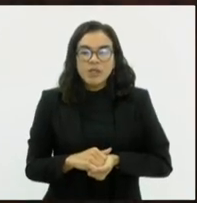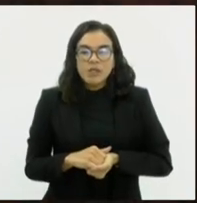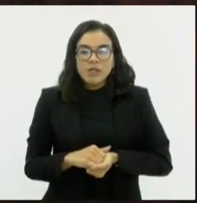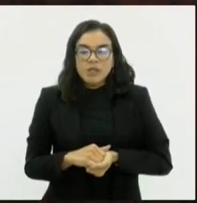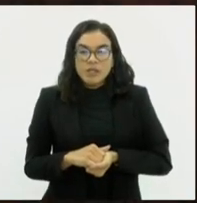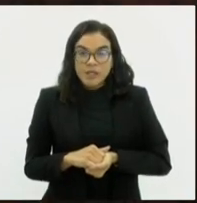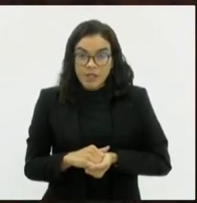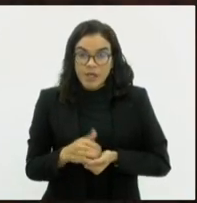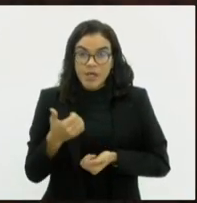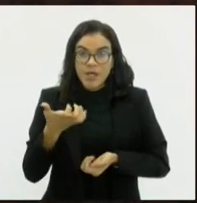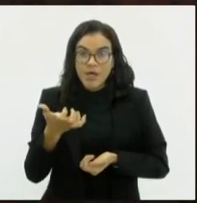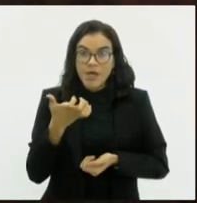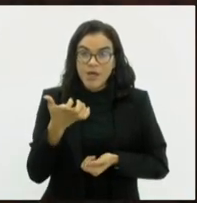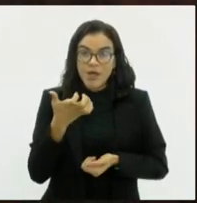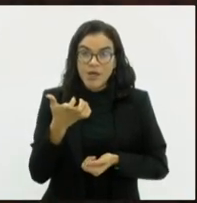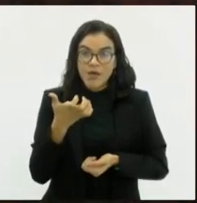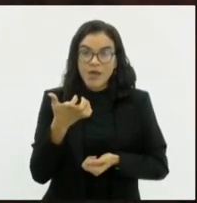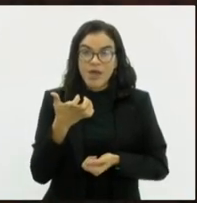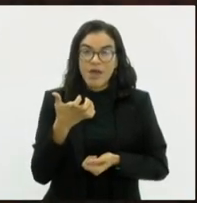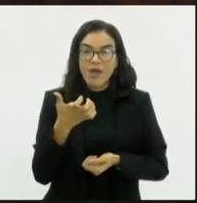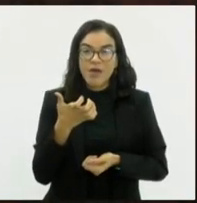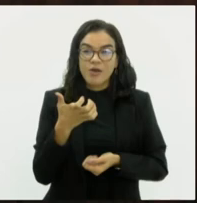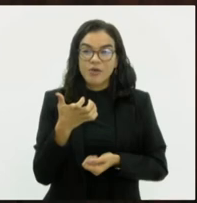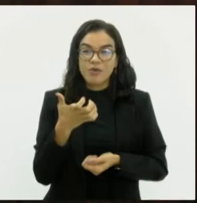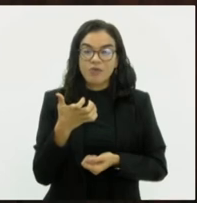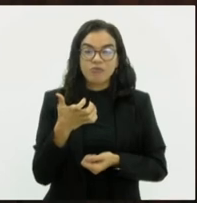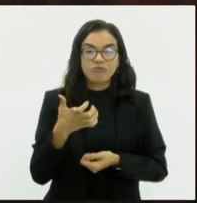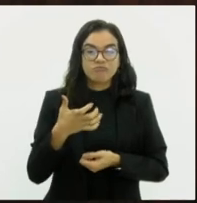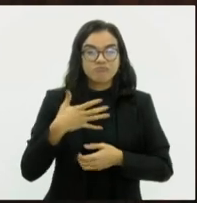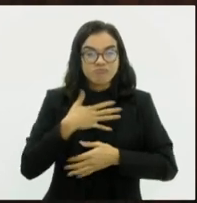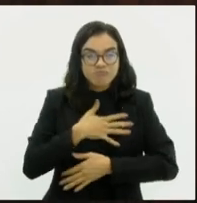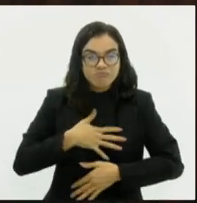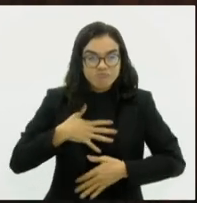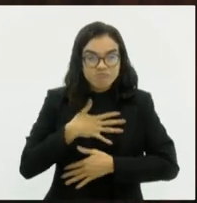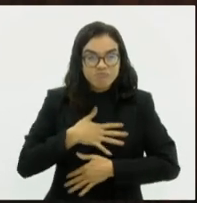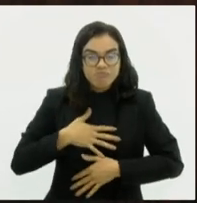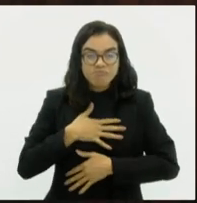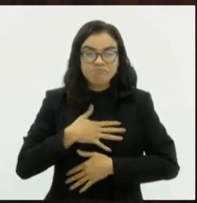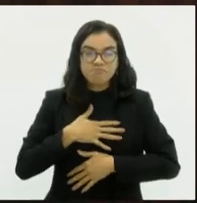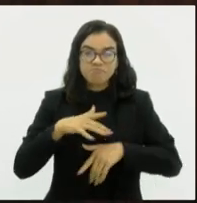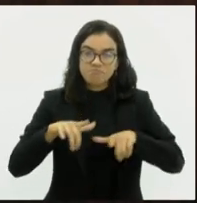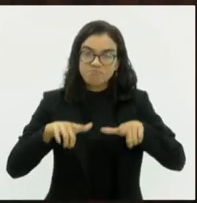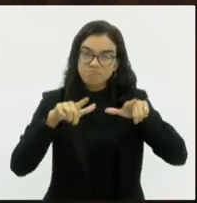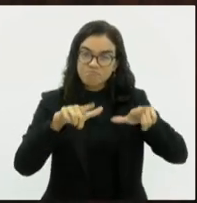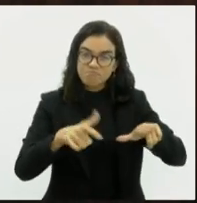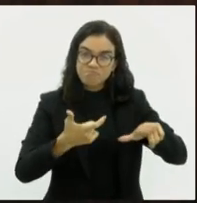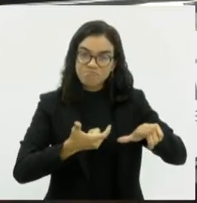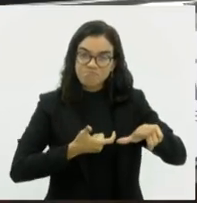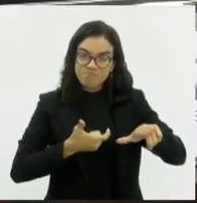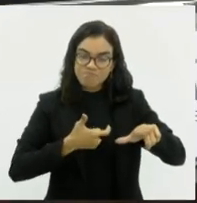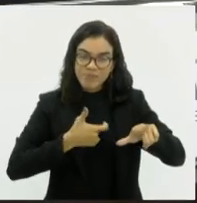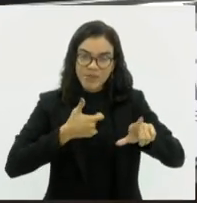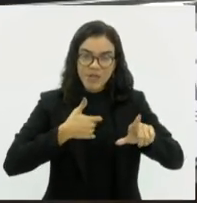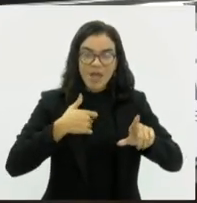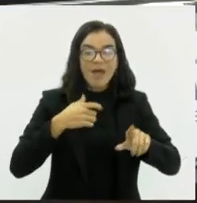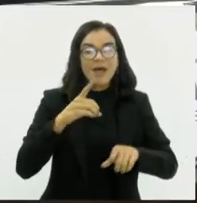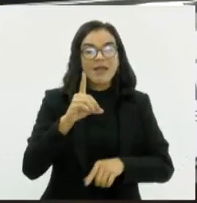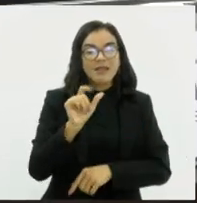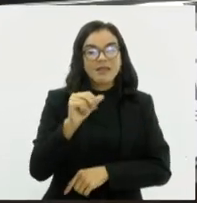Quero fazer um cumprimento muito especial também aqui, e que essa honraria é muito justa, a Dani